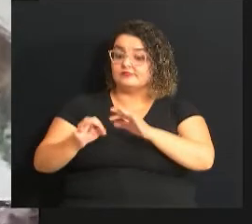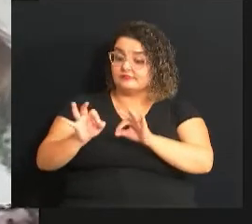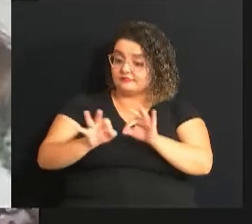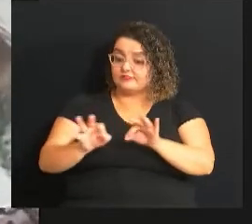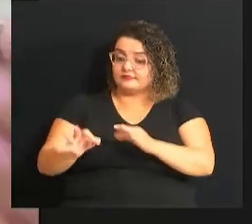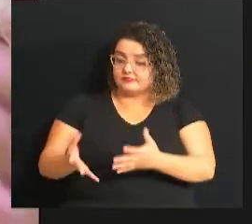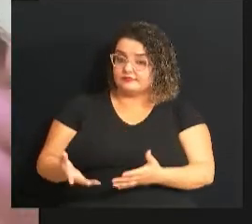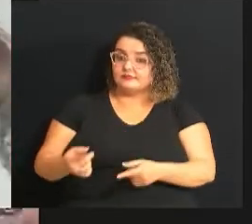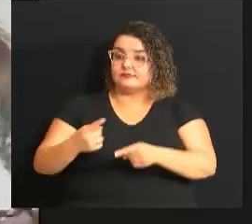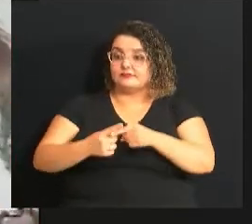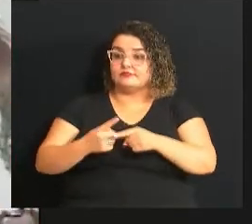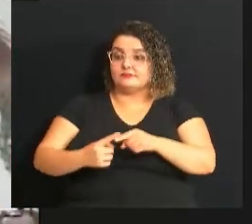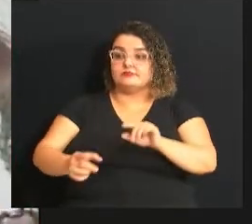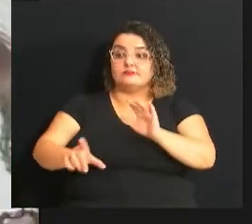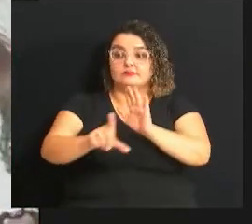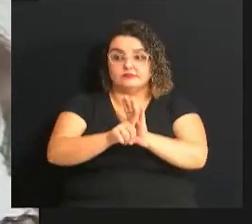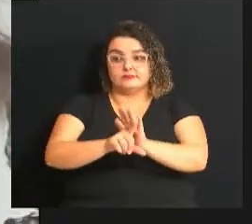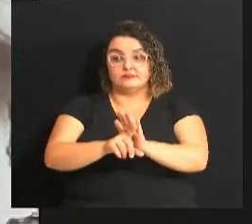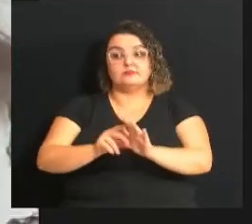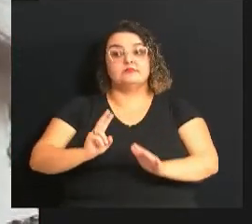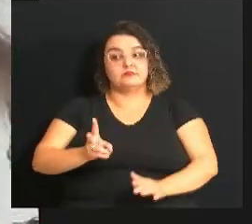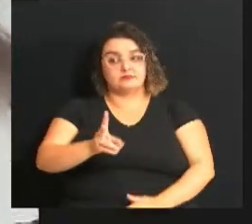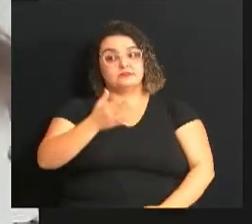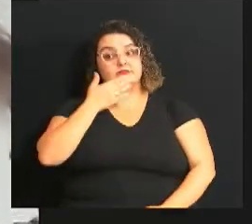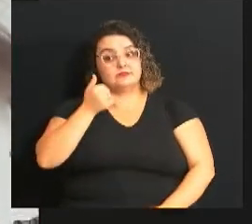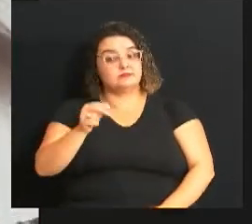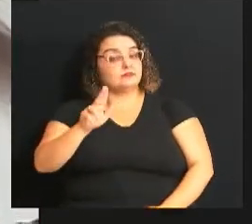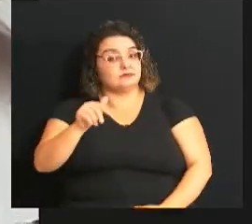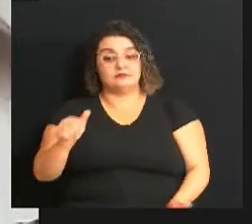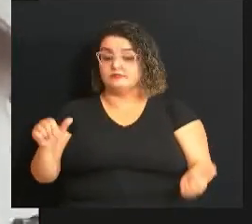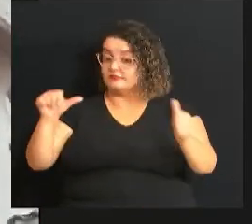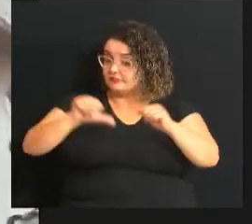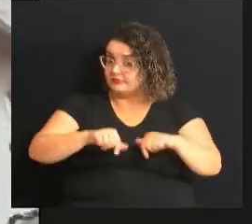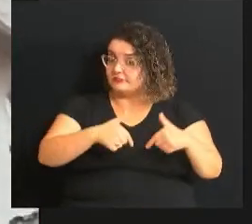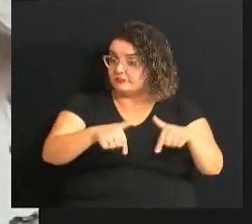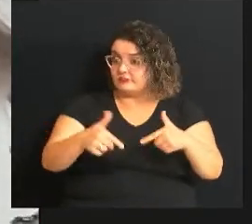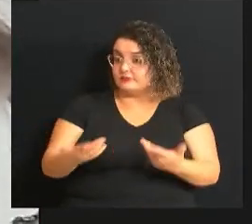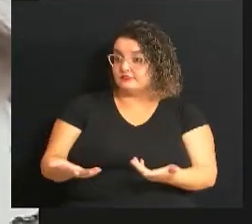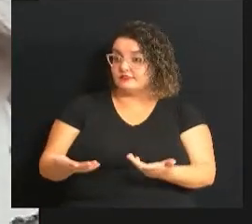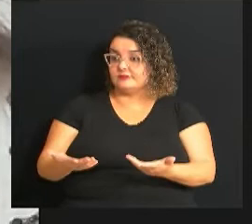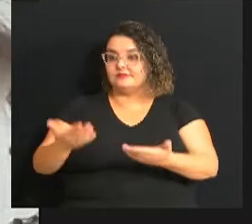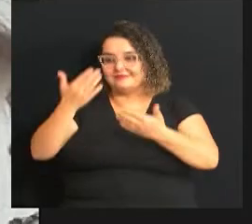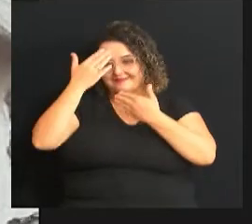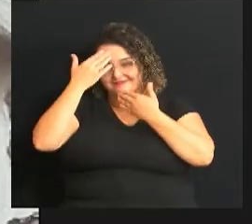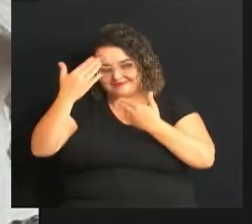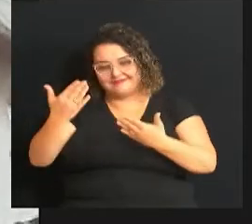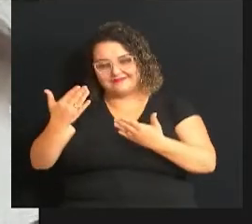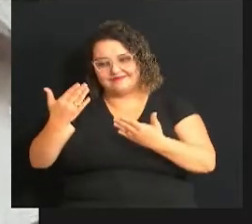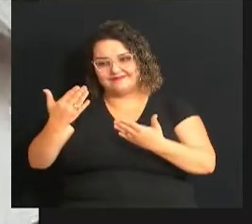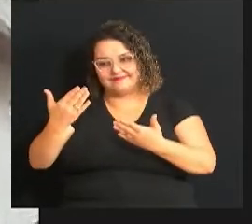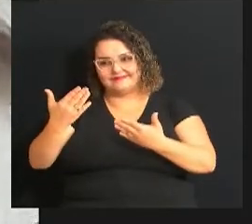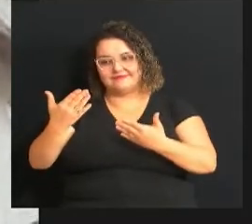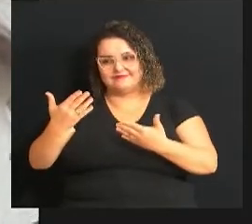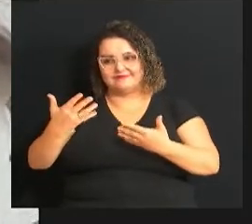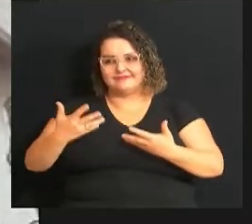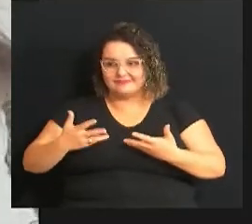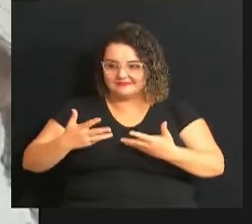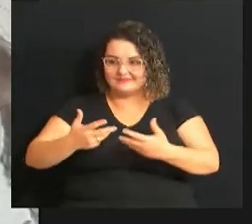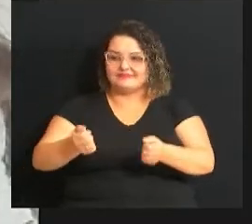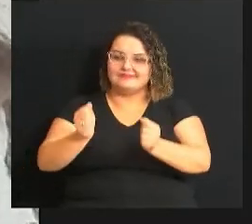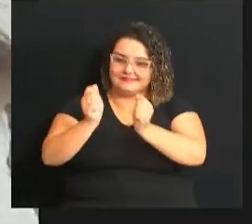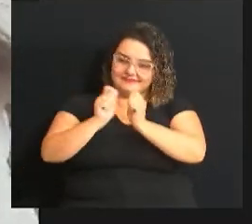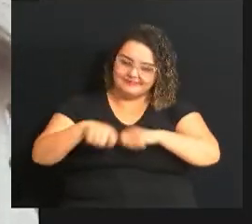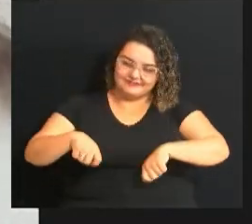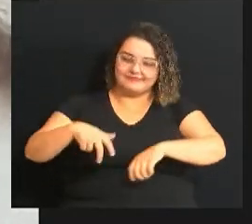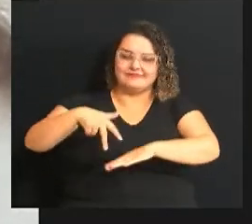ela permite sempre melhorar, nunca piorar a condição do trabalhador. Então, muito obrigada pela possibilidade de estar aí com vocês,